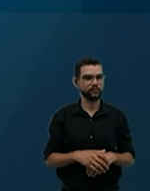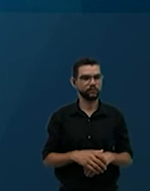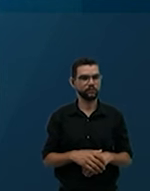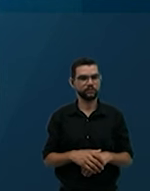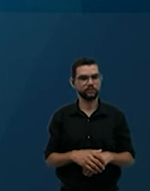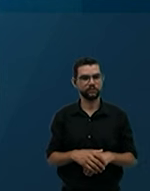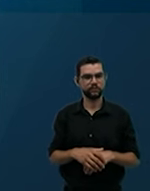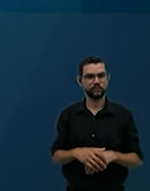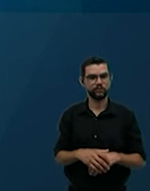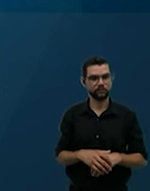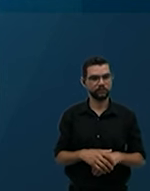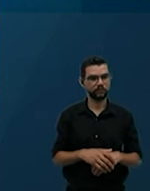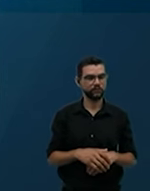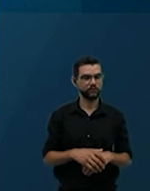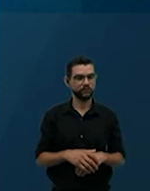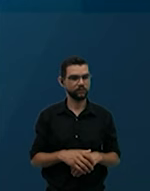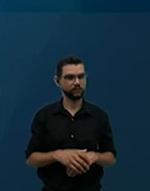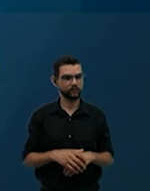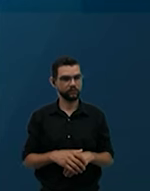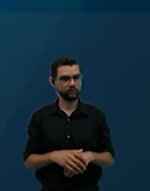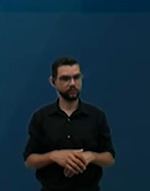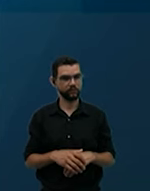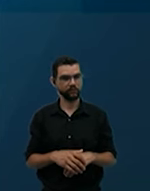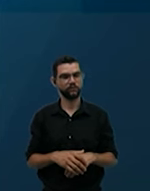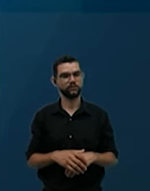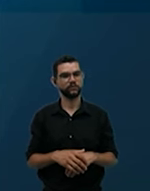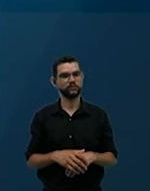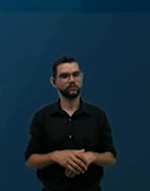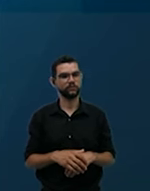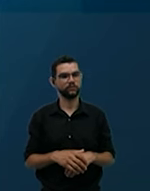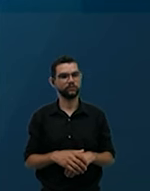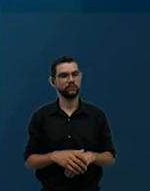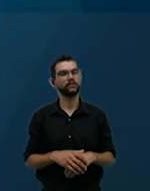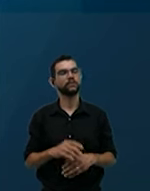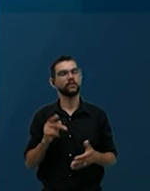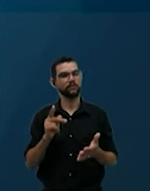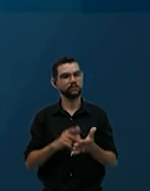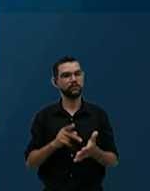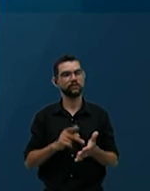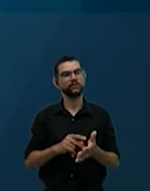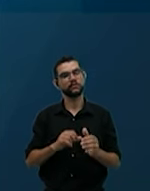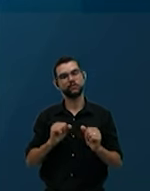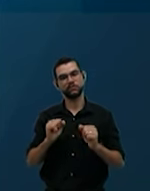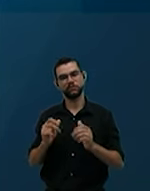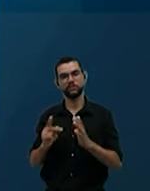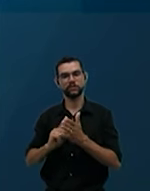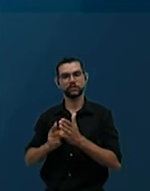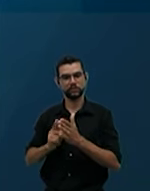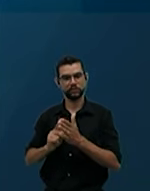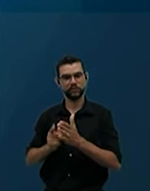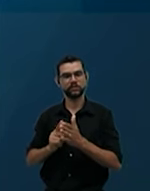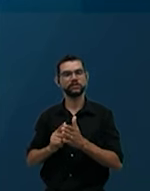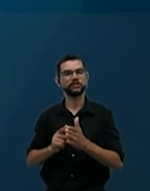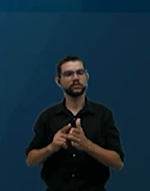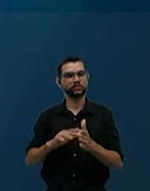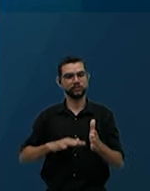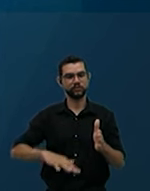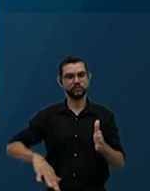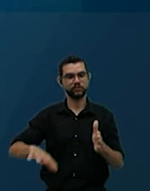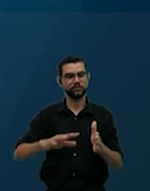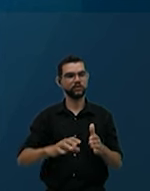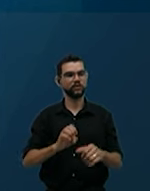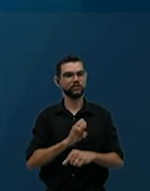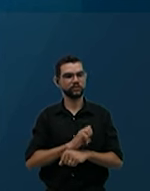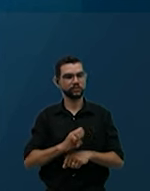juízo ou fora dele. É bem verdade que os sindicatos podem ter base territorial municipal, estadual, distrital ou até